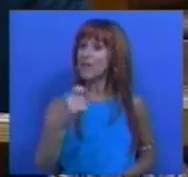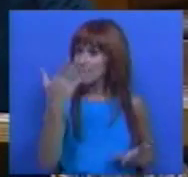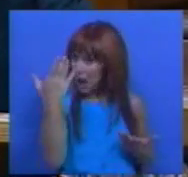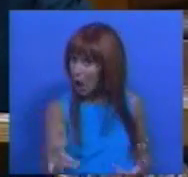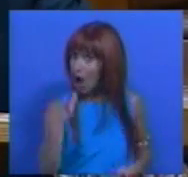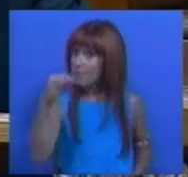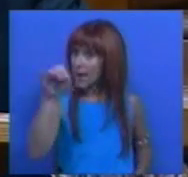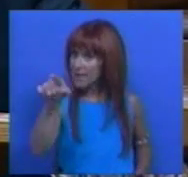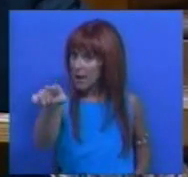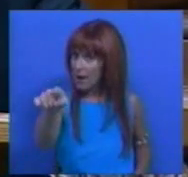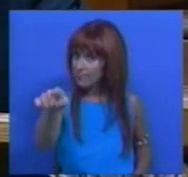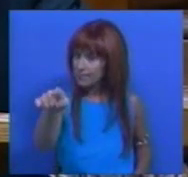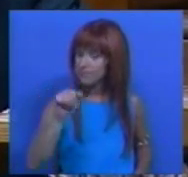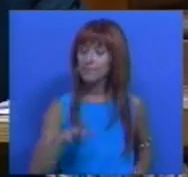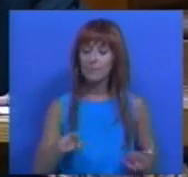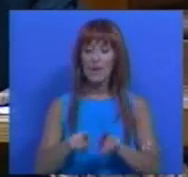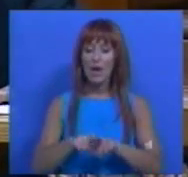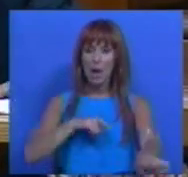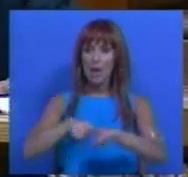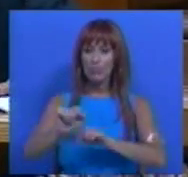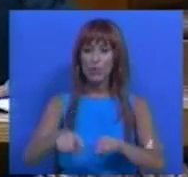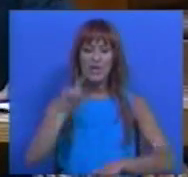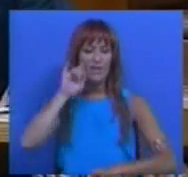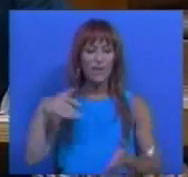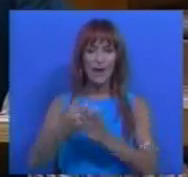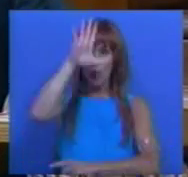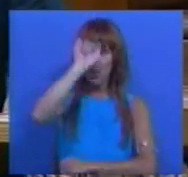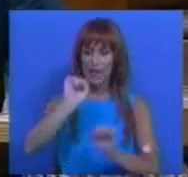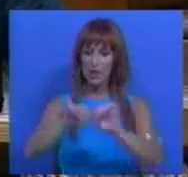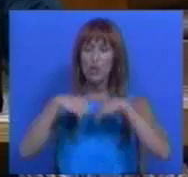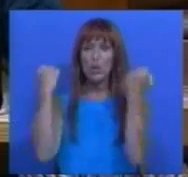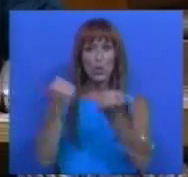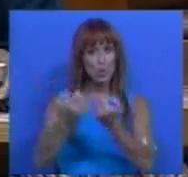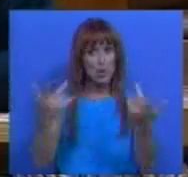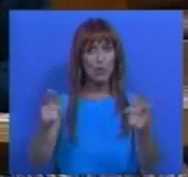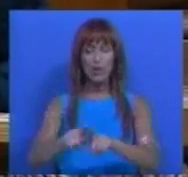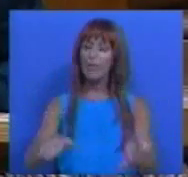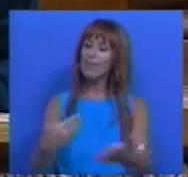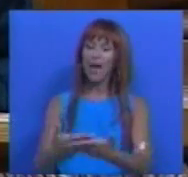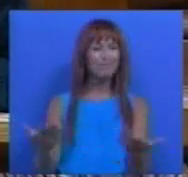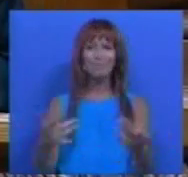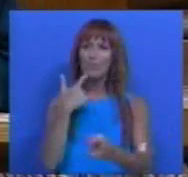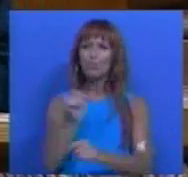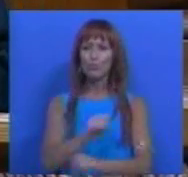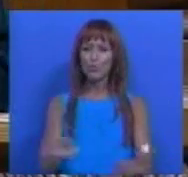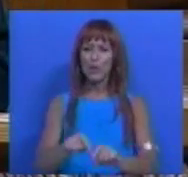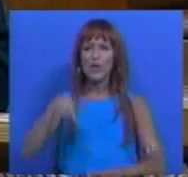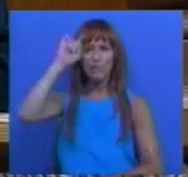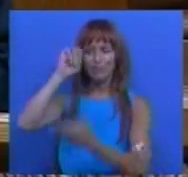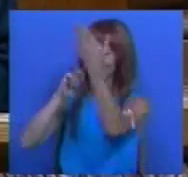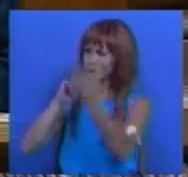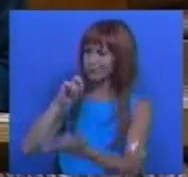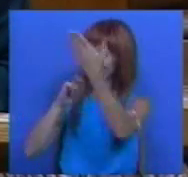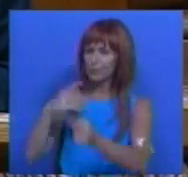já o Partido Socialista. Com uma política de defesa do Estado Social, deixará de ser possível a José